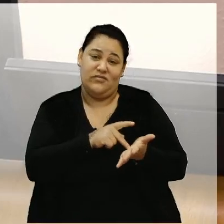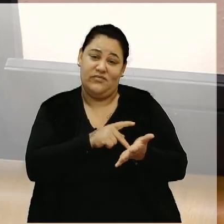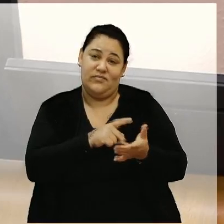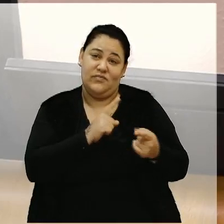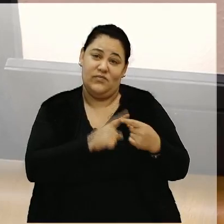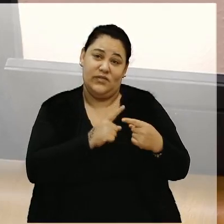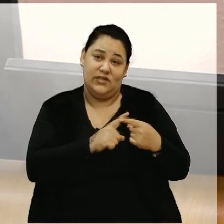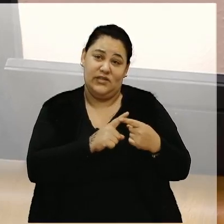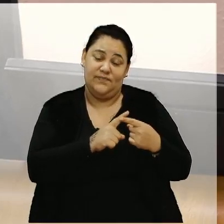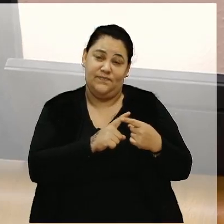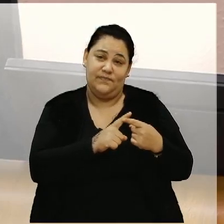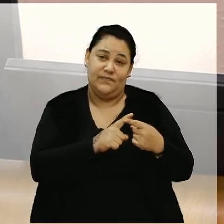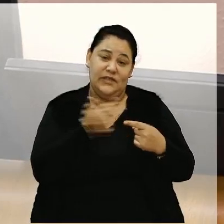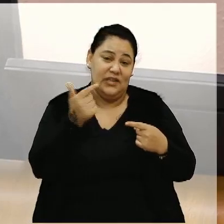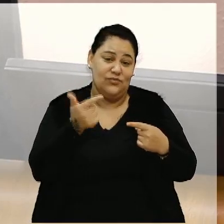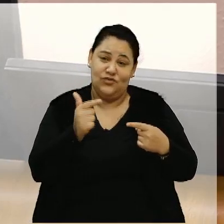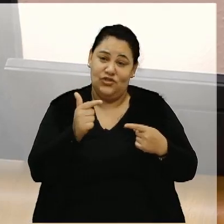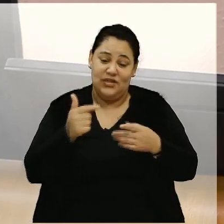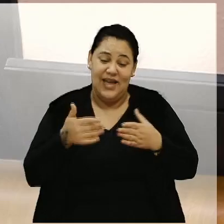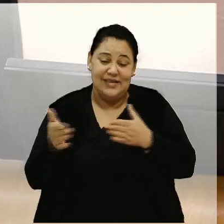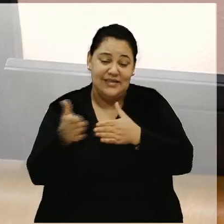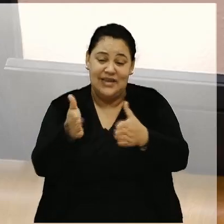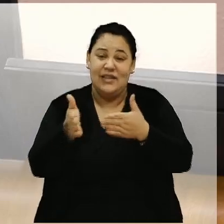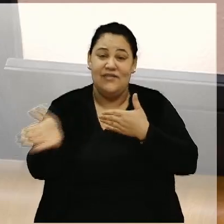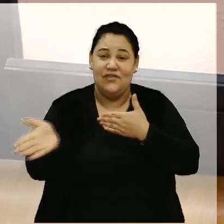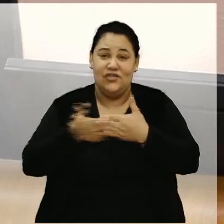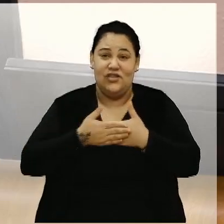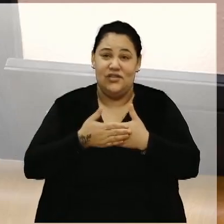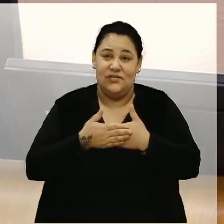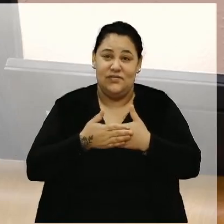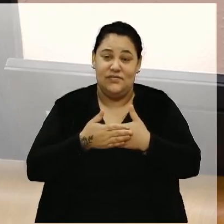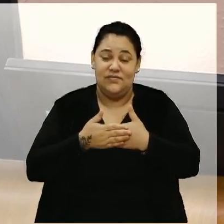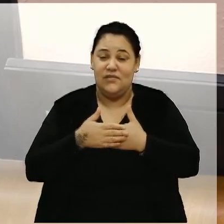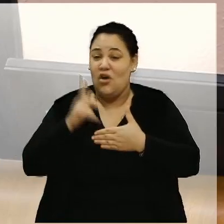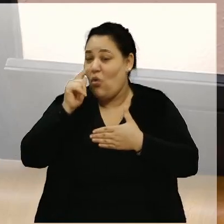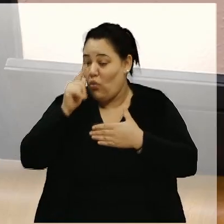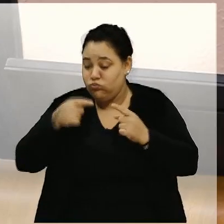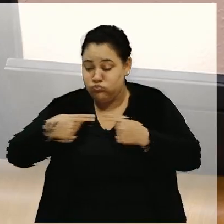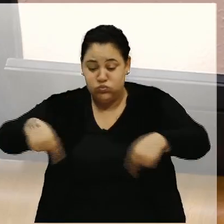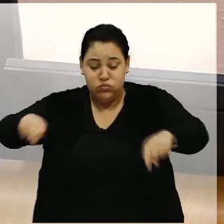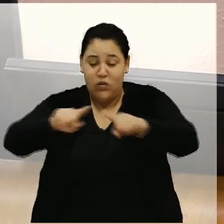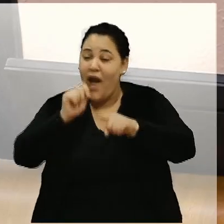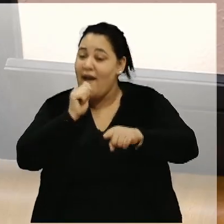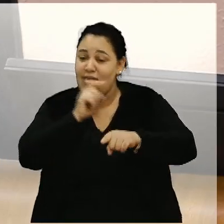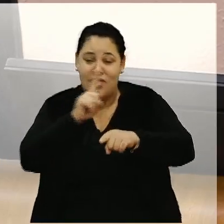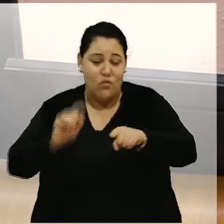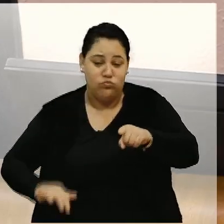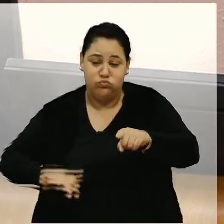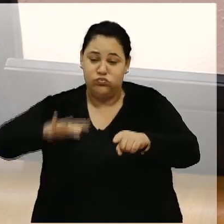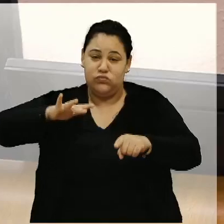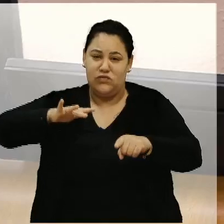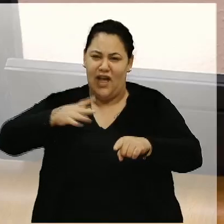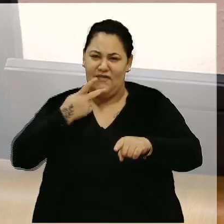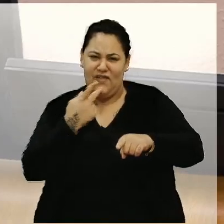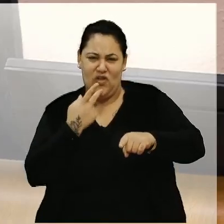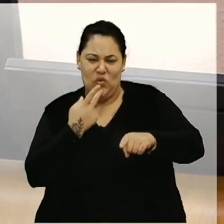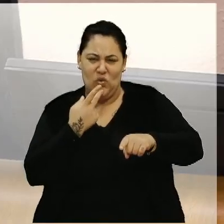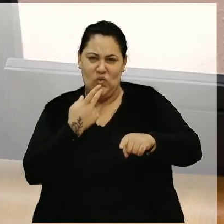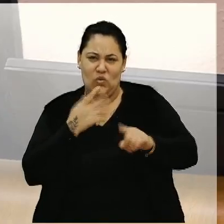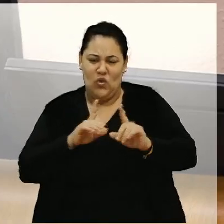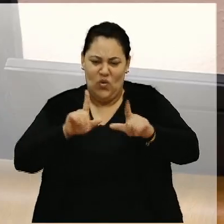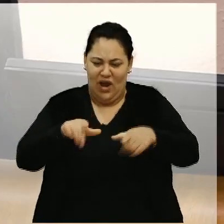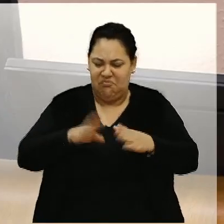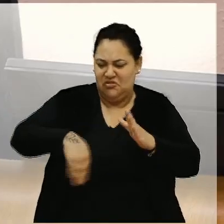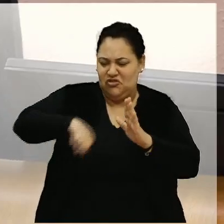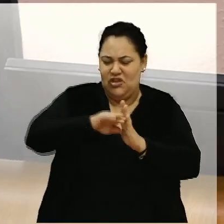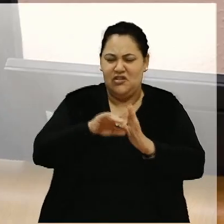estrada trancada. O Guaíba nem tinha saído 1 metro para fora do leito. Aí alegou que as peças não tinham vindo, tinha